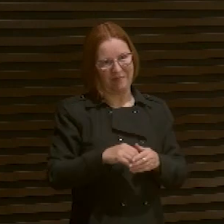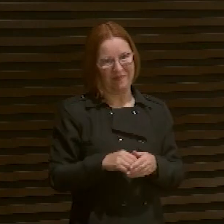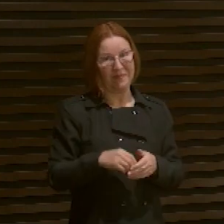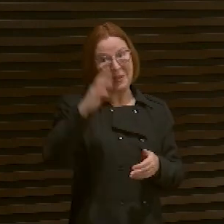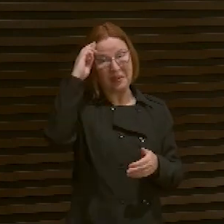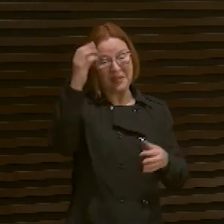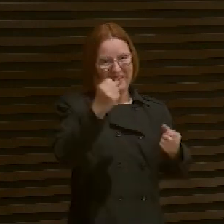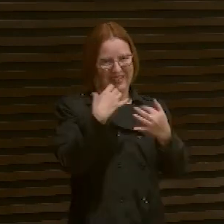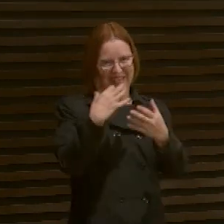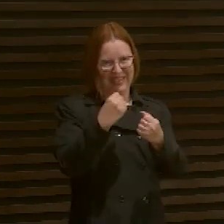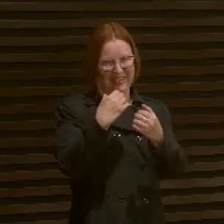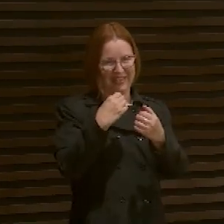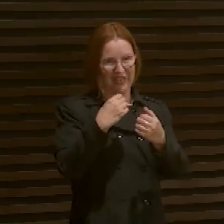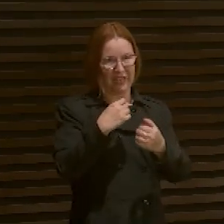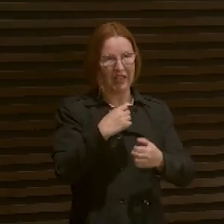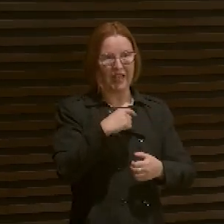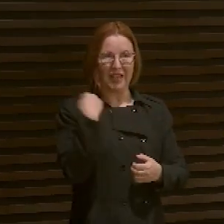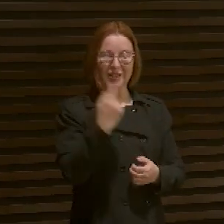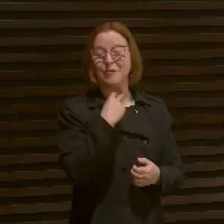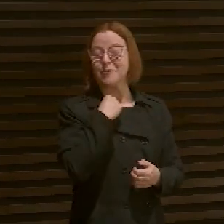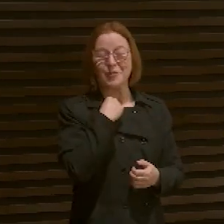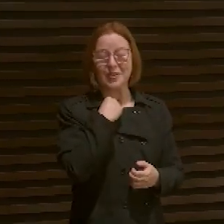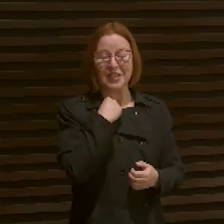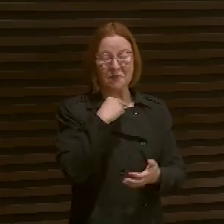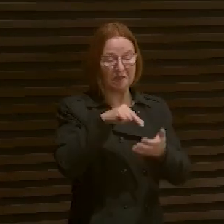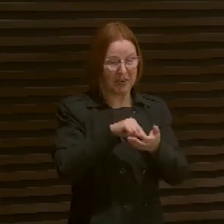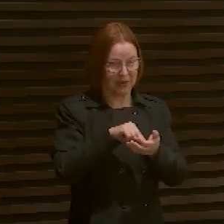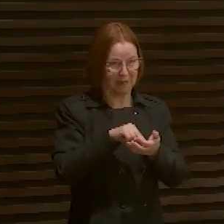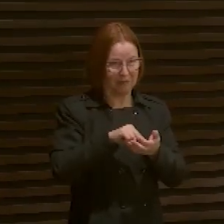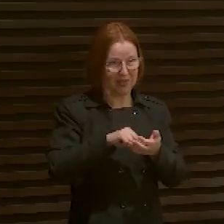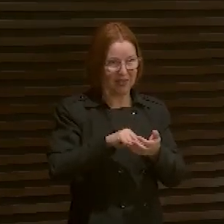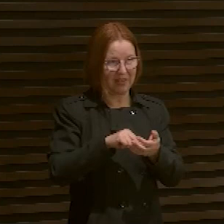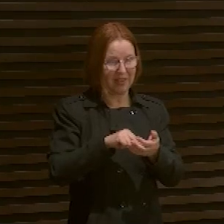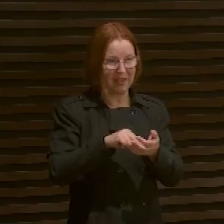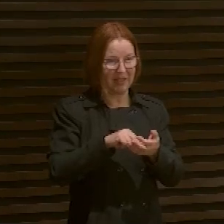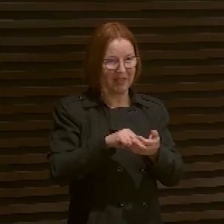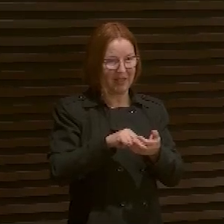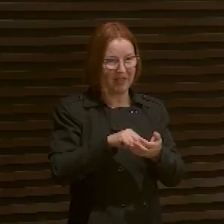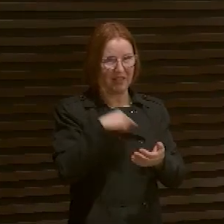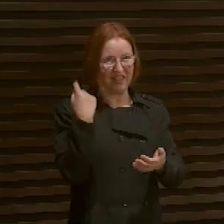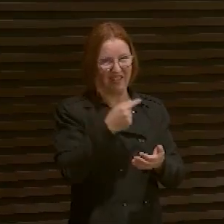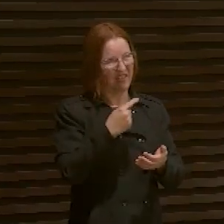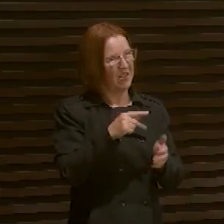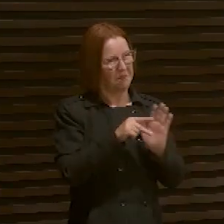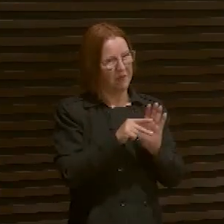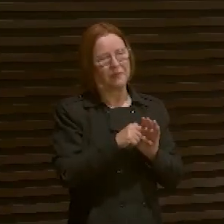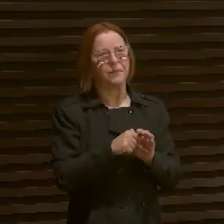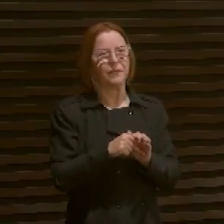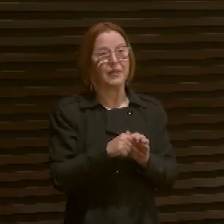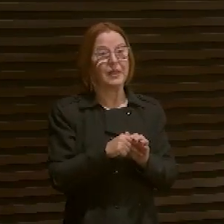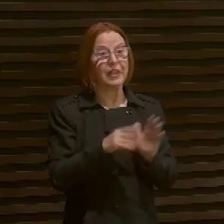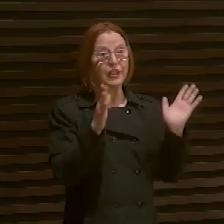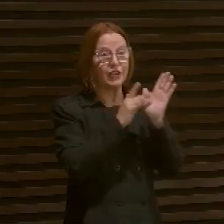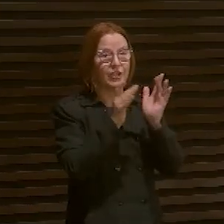podemos nos estribar naquilo que a gente conhece. Então, Ele espera a gente ir até o fim, a gente tentar, até cansar, até